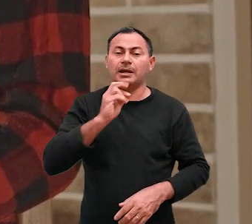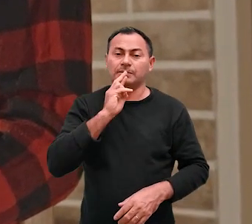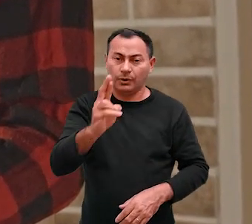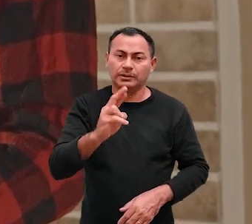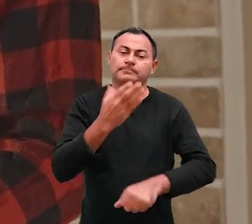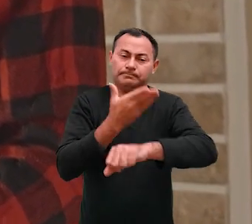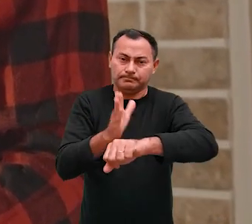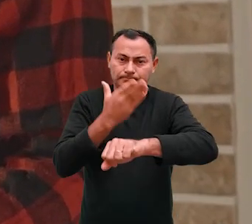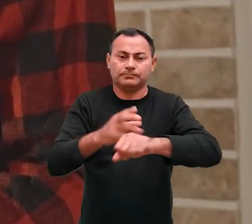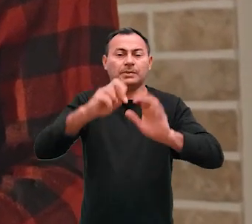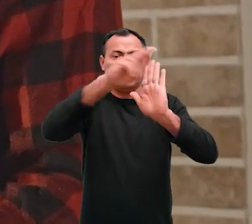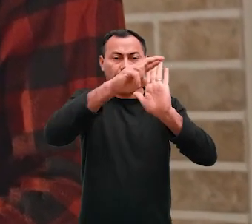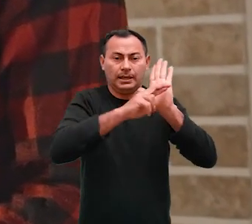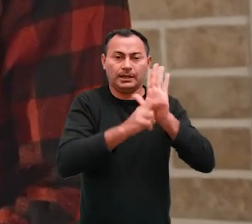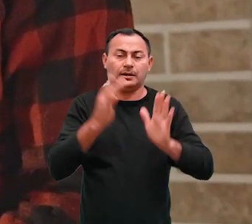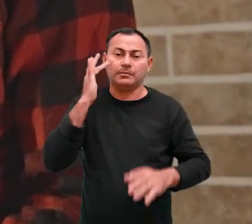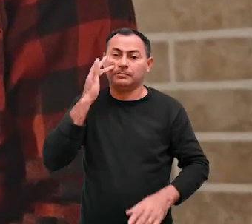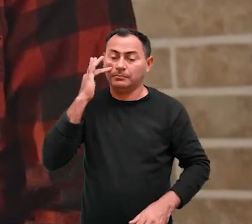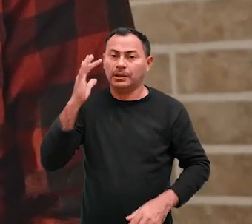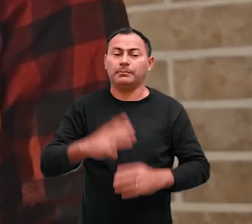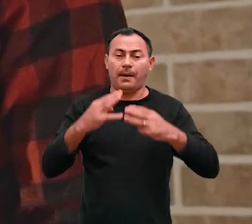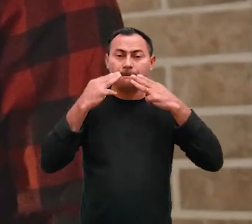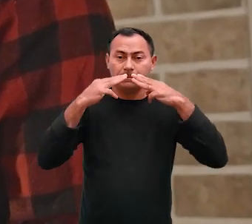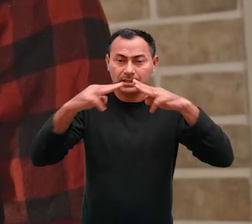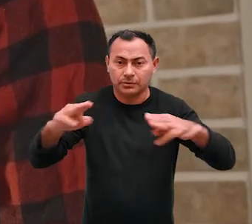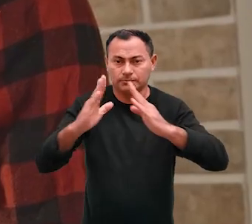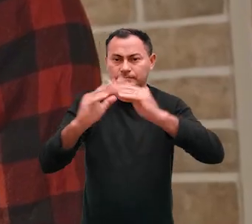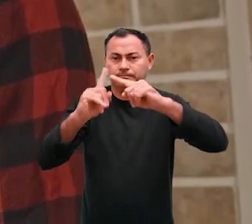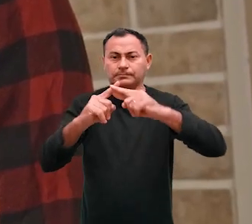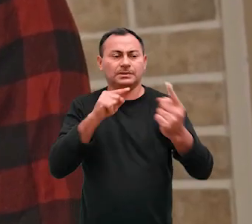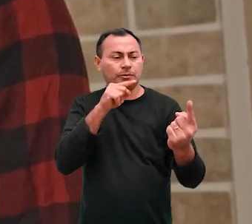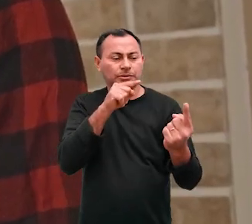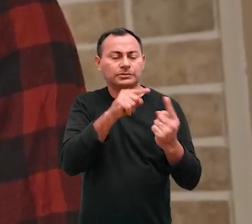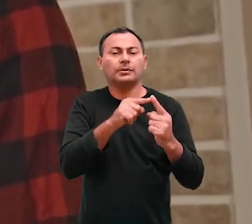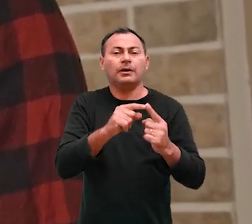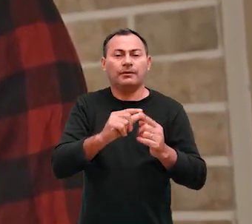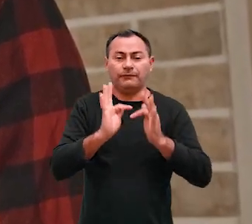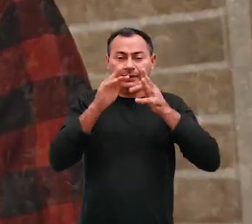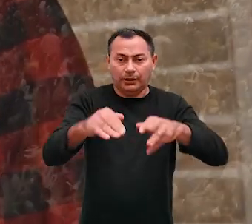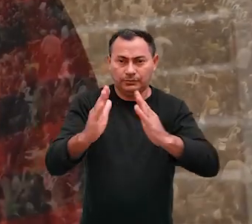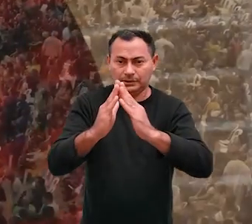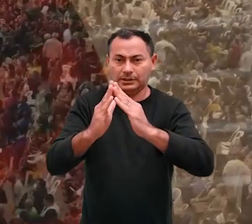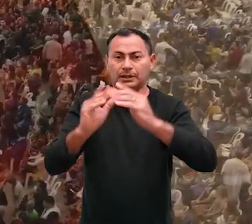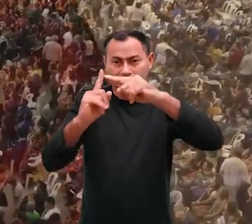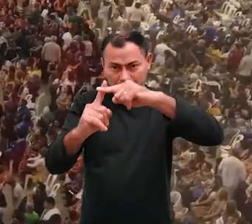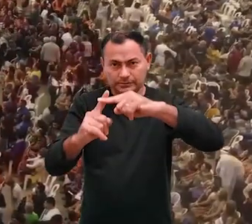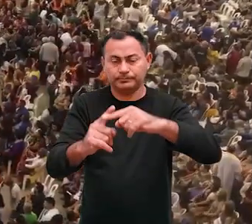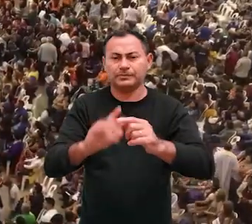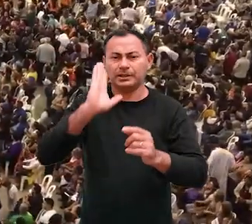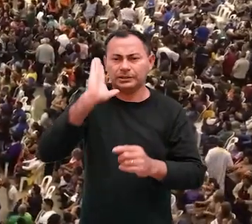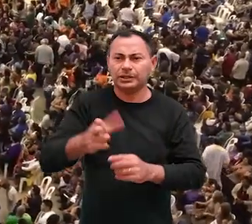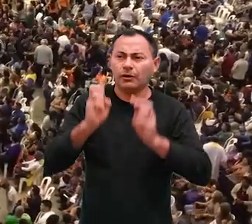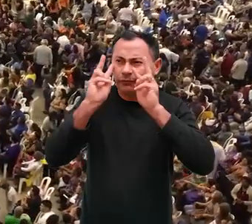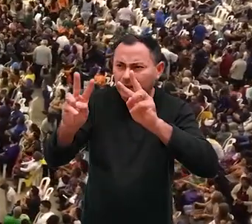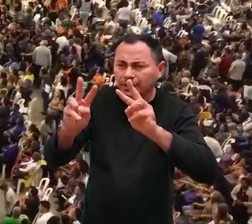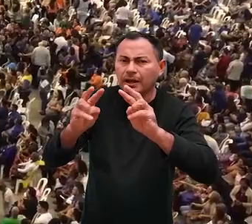porque esta é a regra de ouro para missões da igreja. Esse é o propósito final da igreja. Já ouvi a